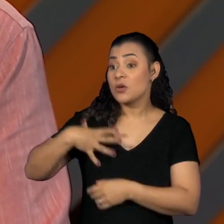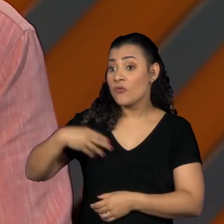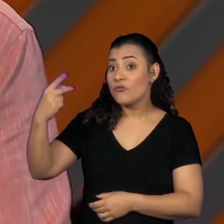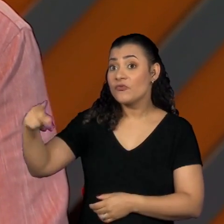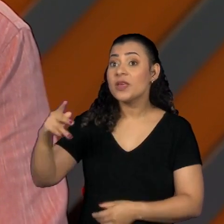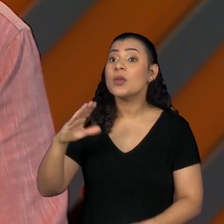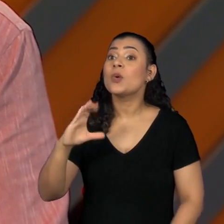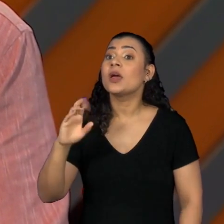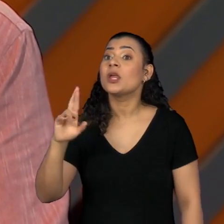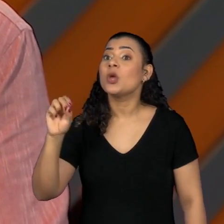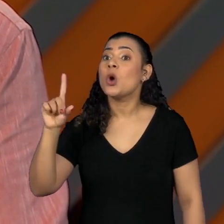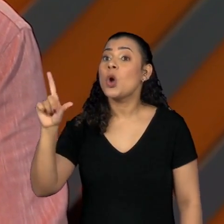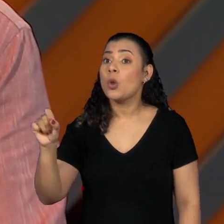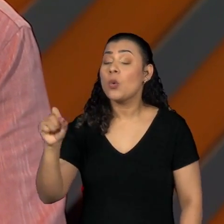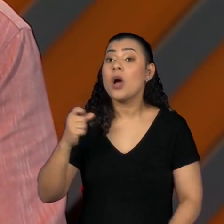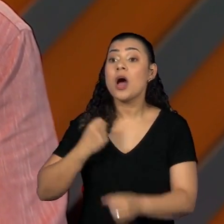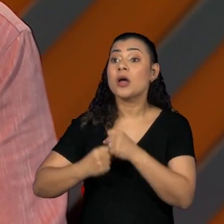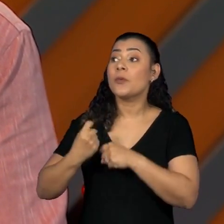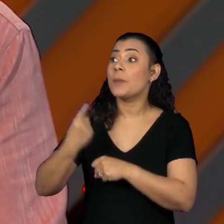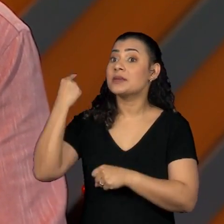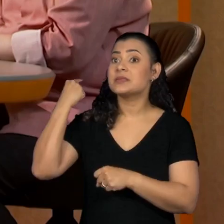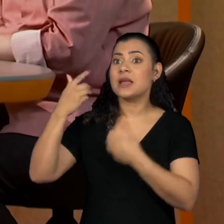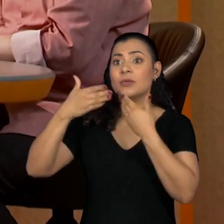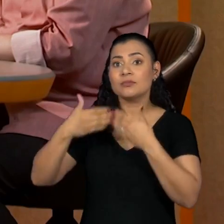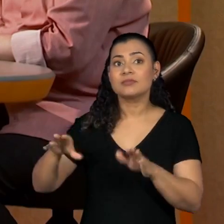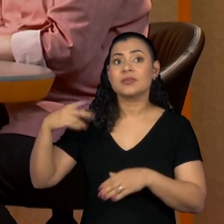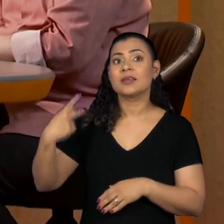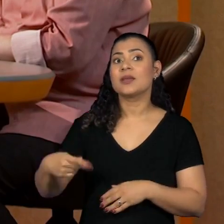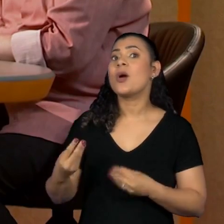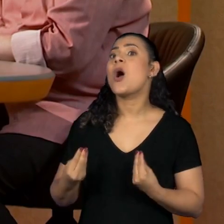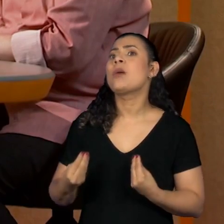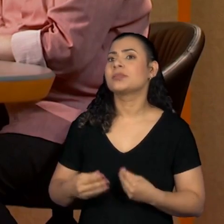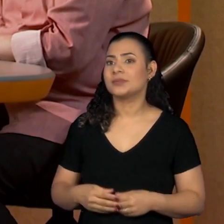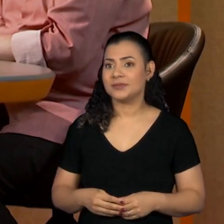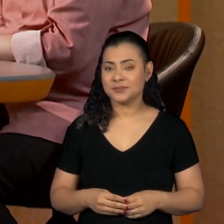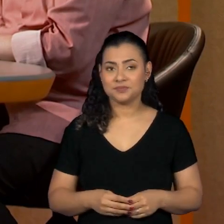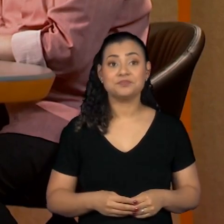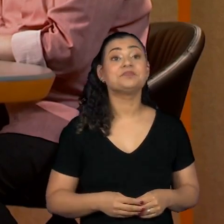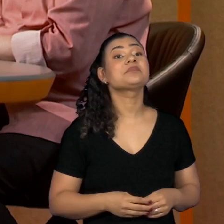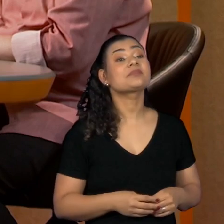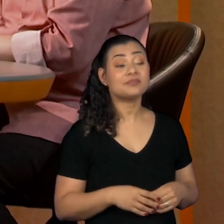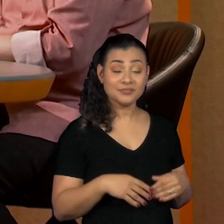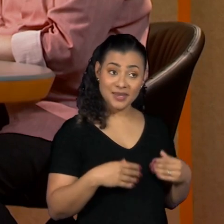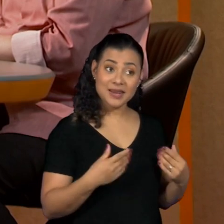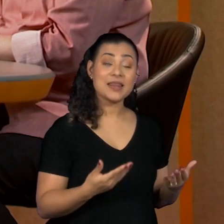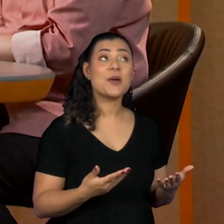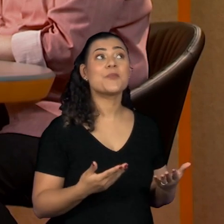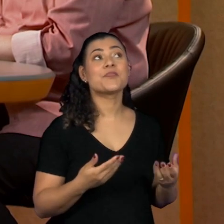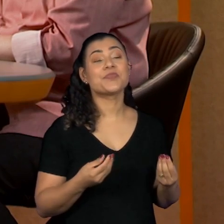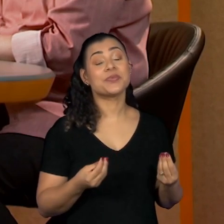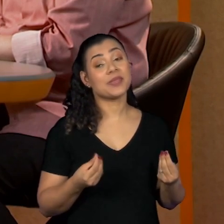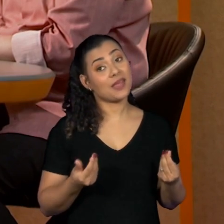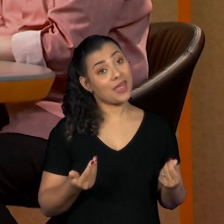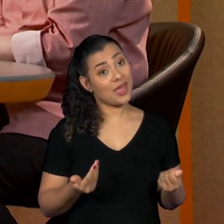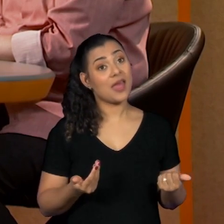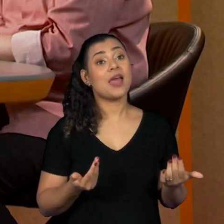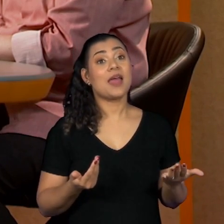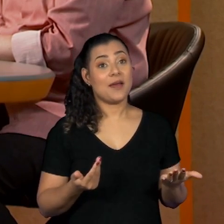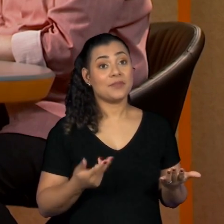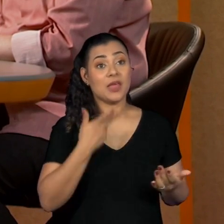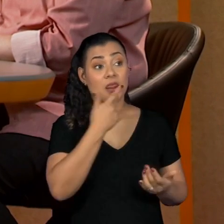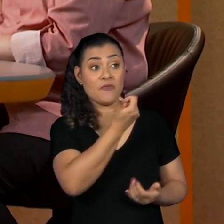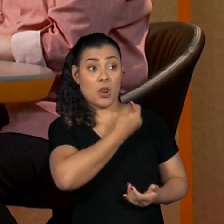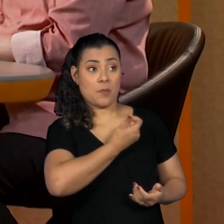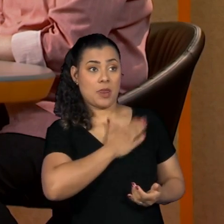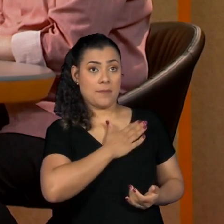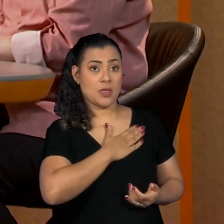ele lançou o ano passado? Como é que é essa história? Então, foi meio assim. Ele falou para mim,